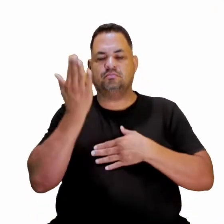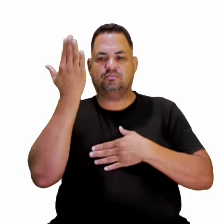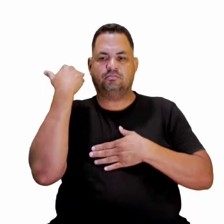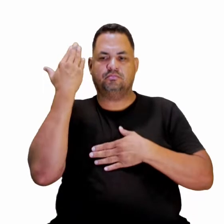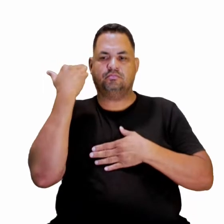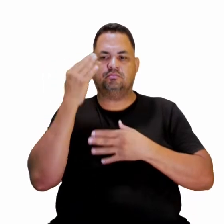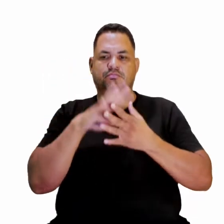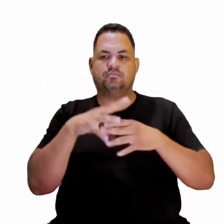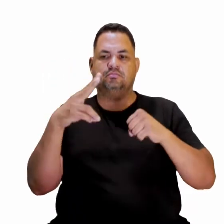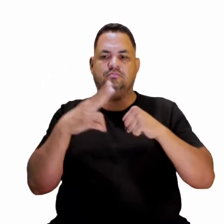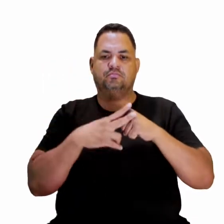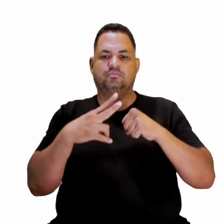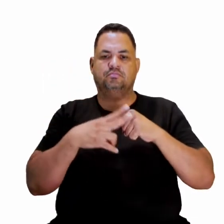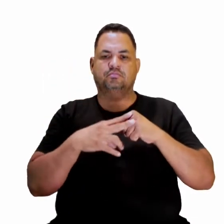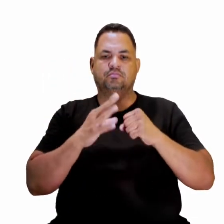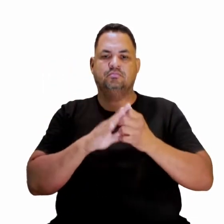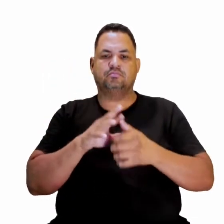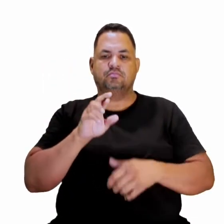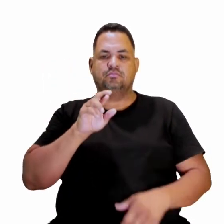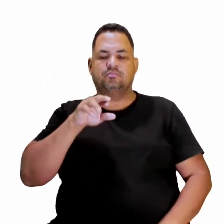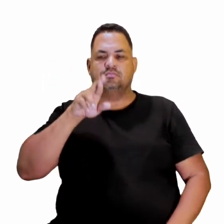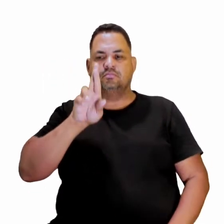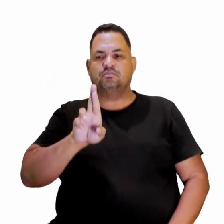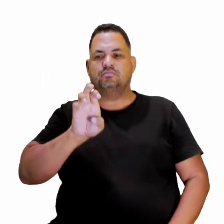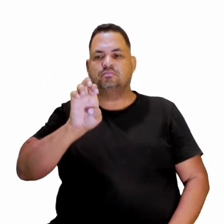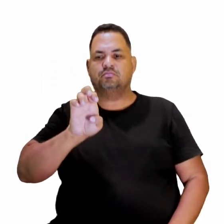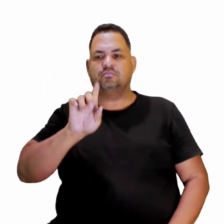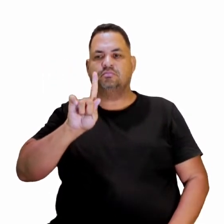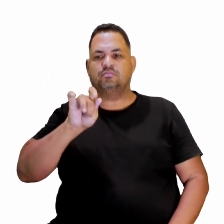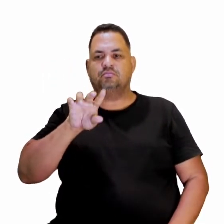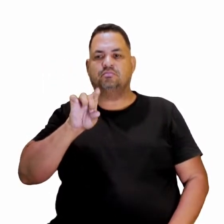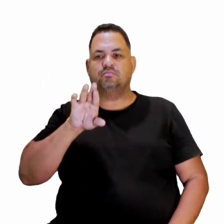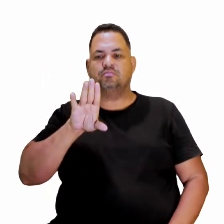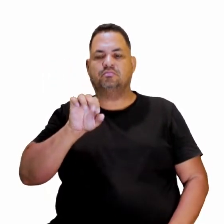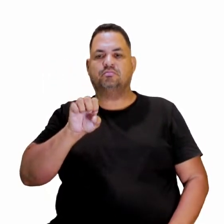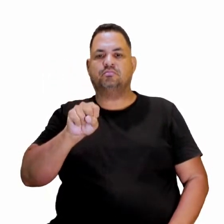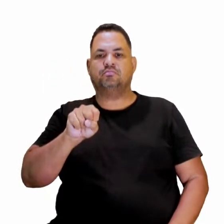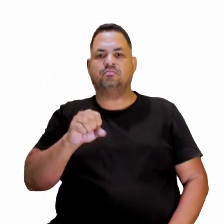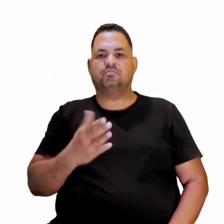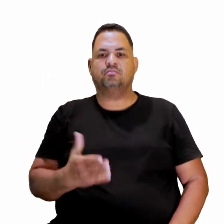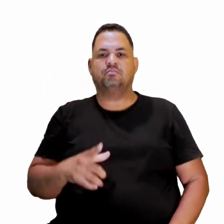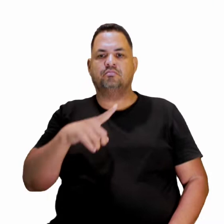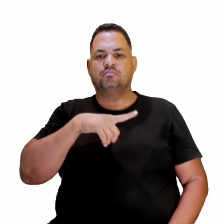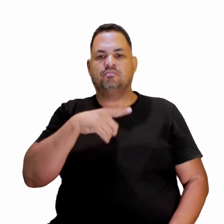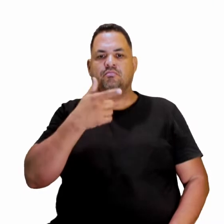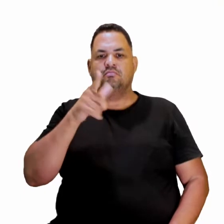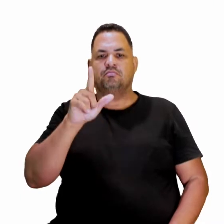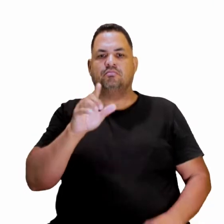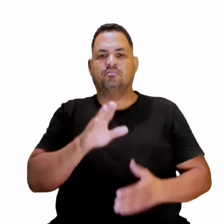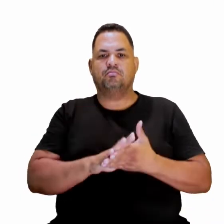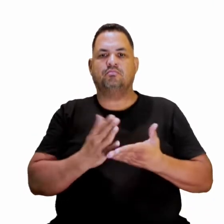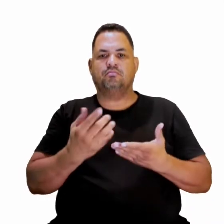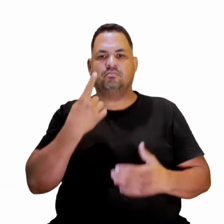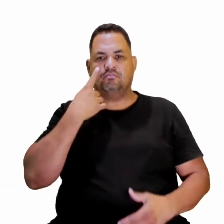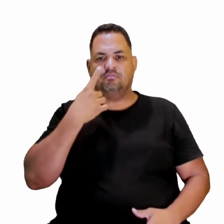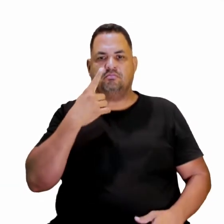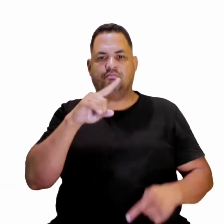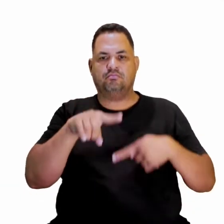passado em verbos regulares. Mas não somente ele, vai ter outras situações também que vamos ver já